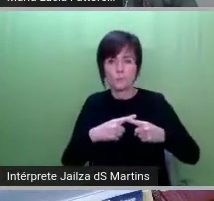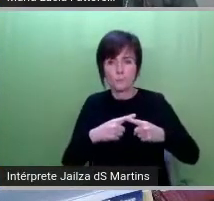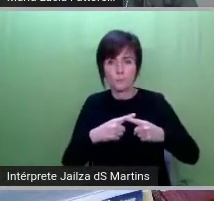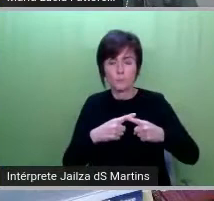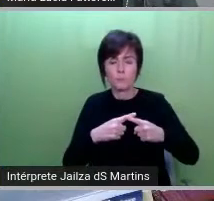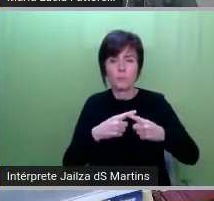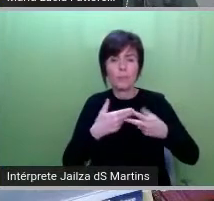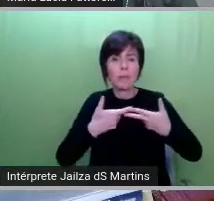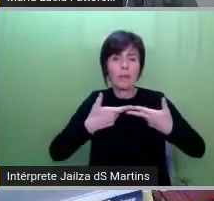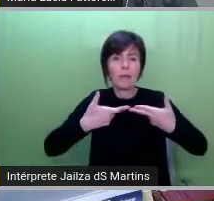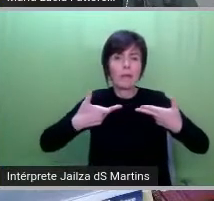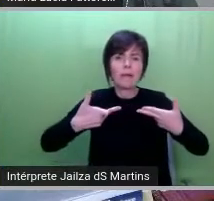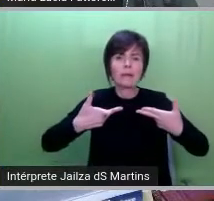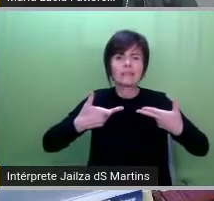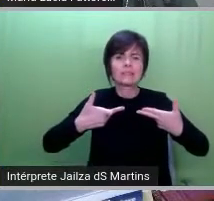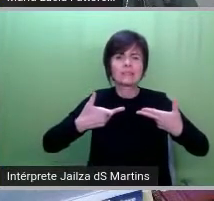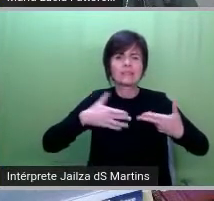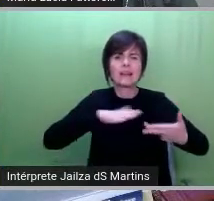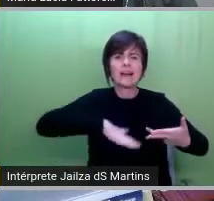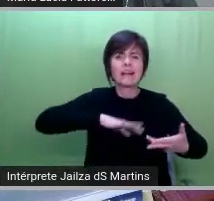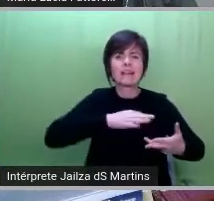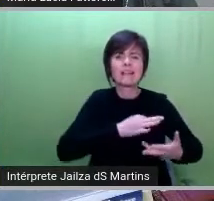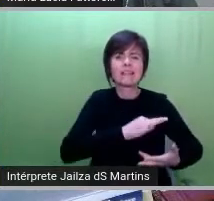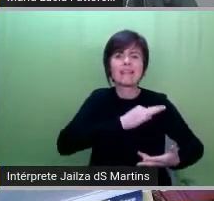é uma coisa mais técnica, que